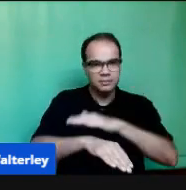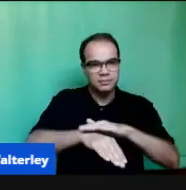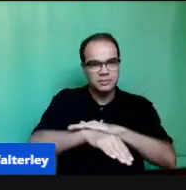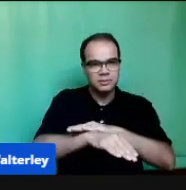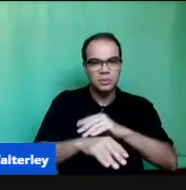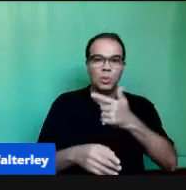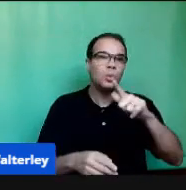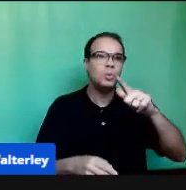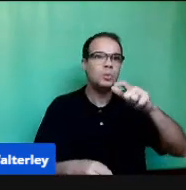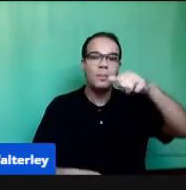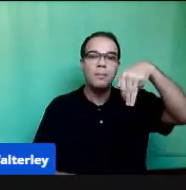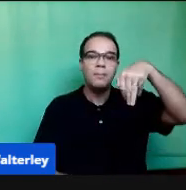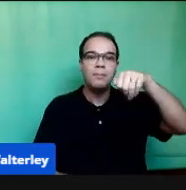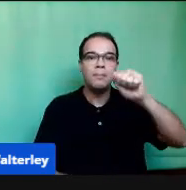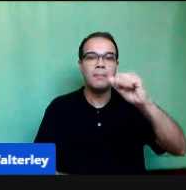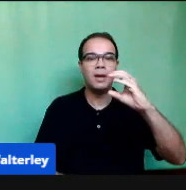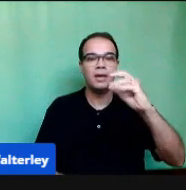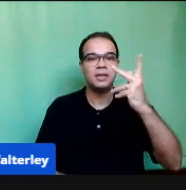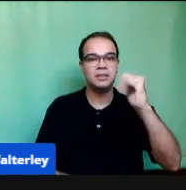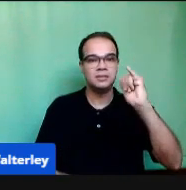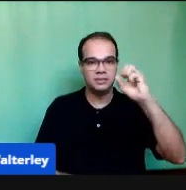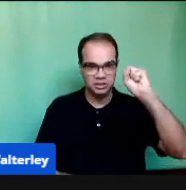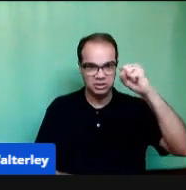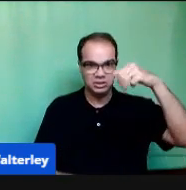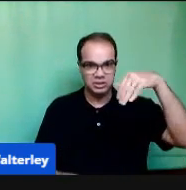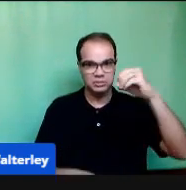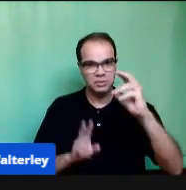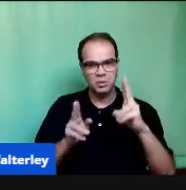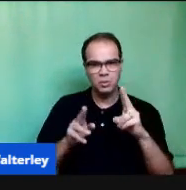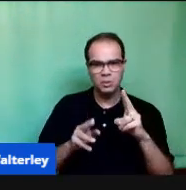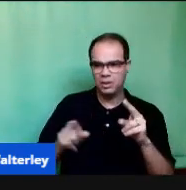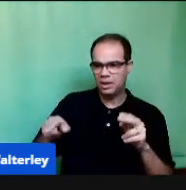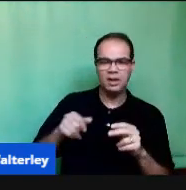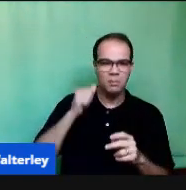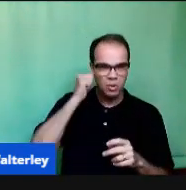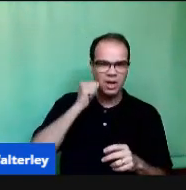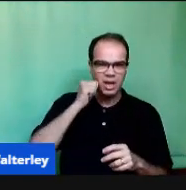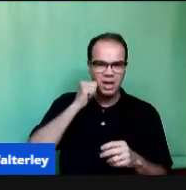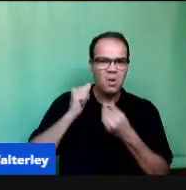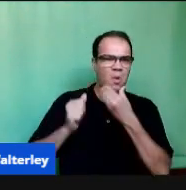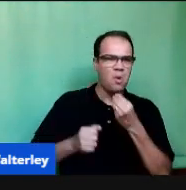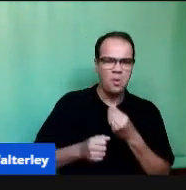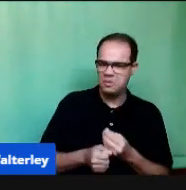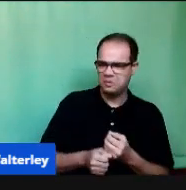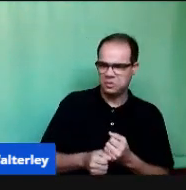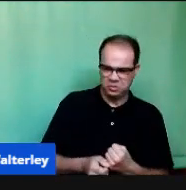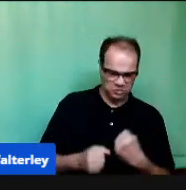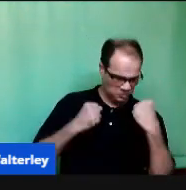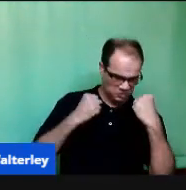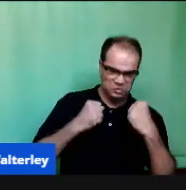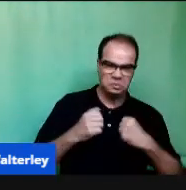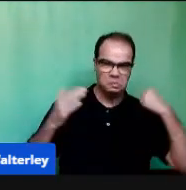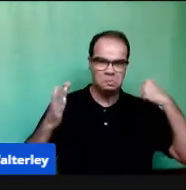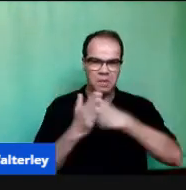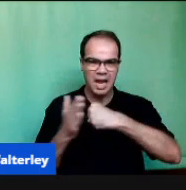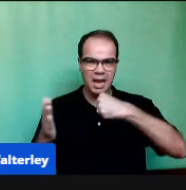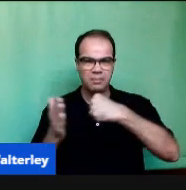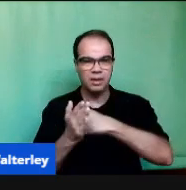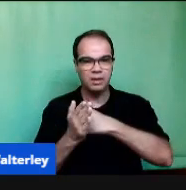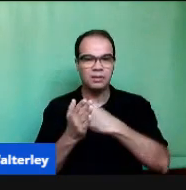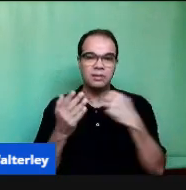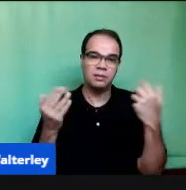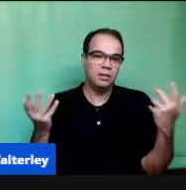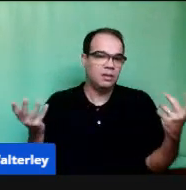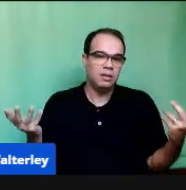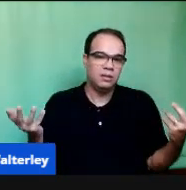o sexismo, para falar e nominar toda a desigualdade de gênero e a aversão ao gênero feminino que